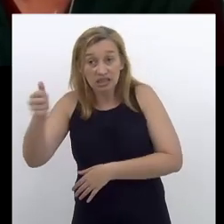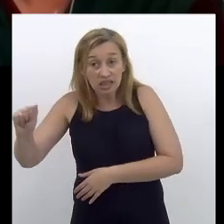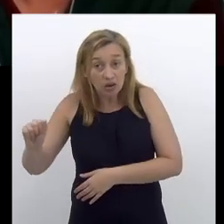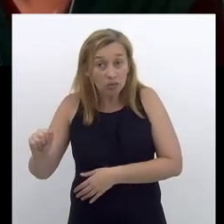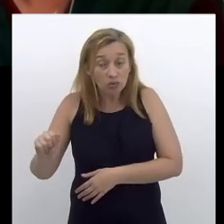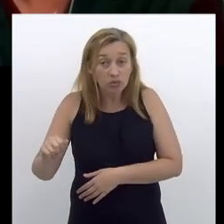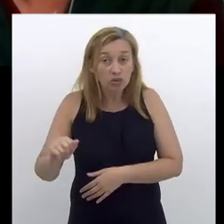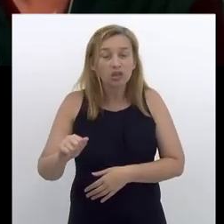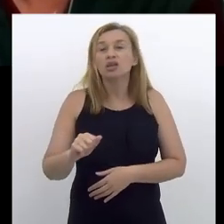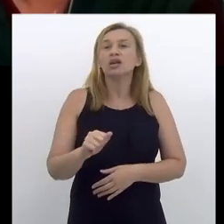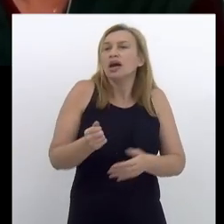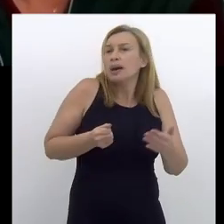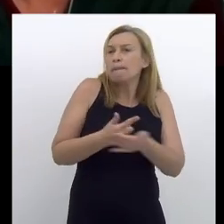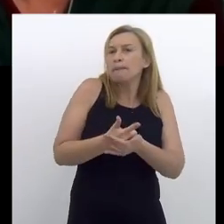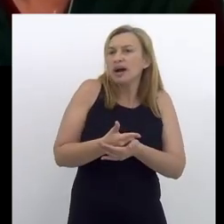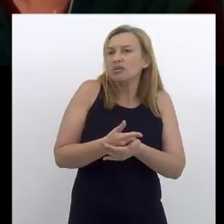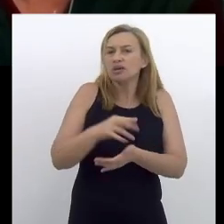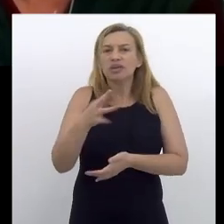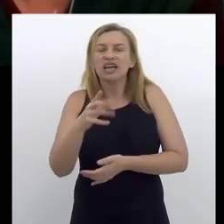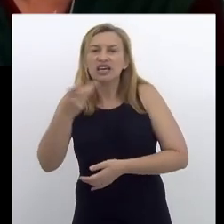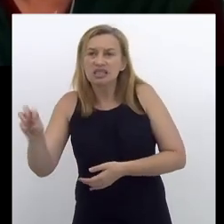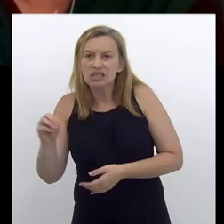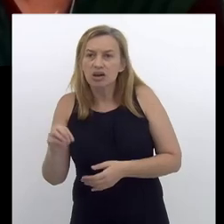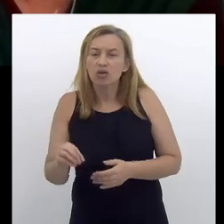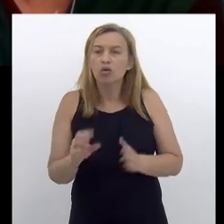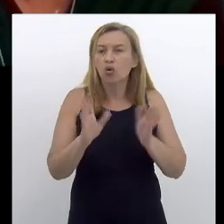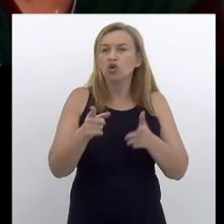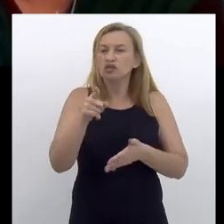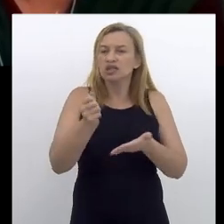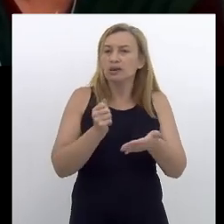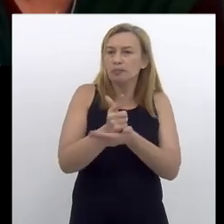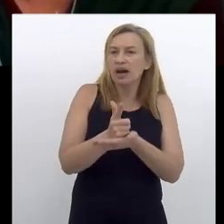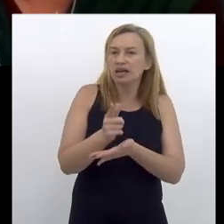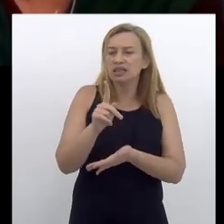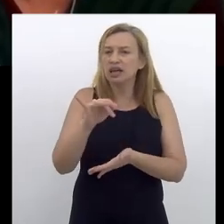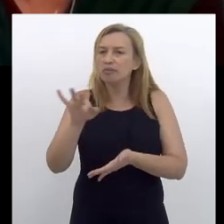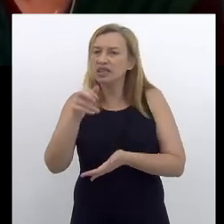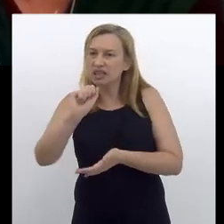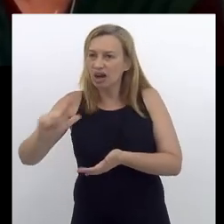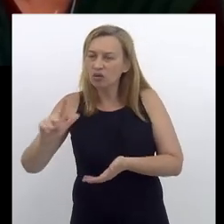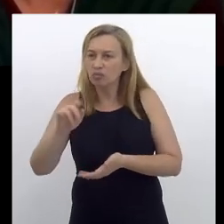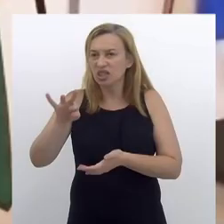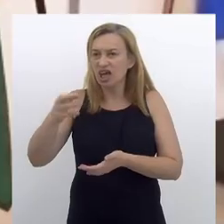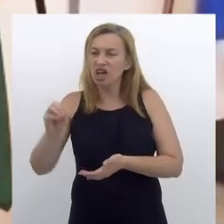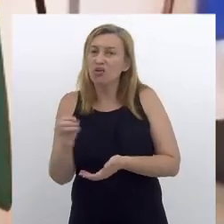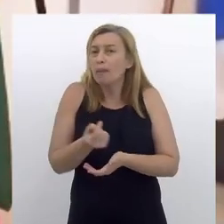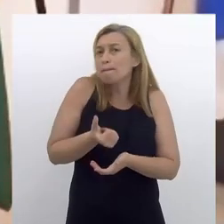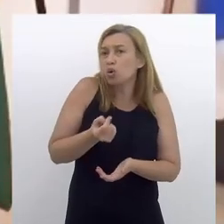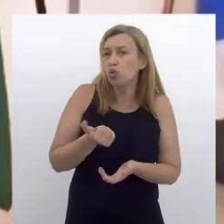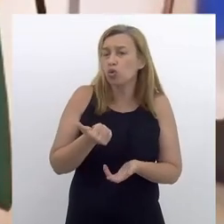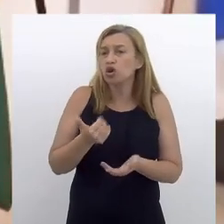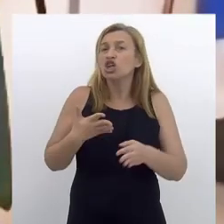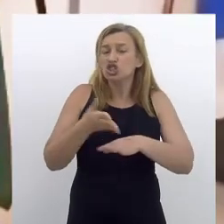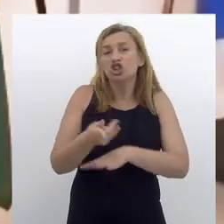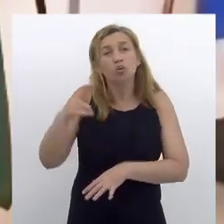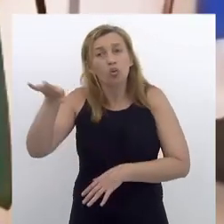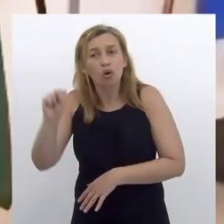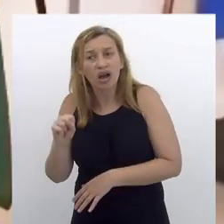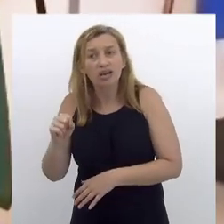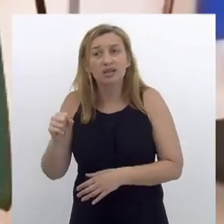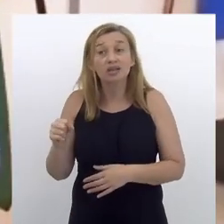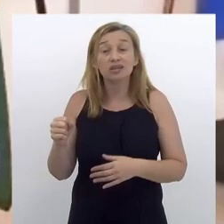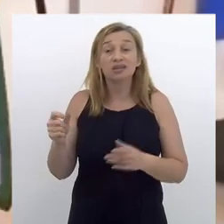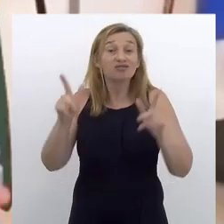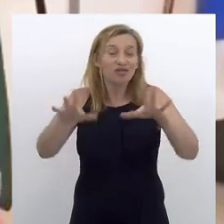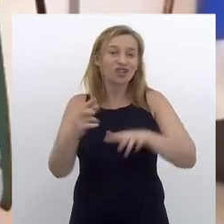mineração, substituiu o CFEM, é pago na mineração. Hoje, que você paga nos terminais de minério, é uma questão muito pouco. Chega o